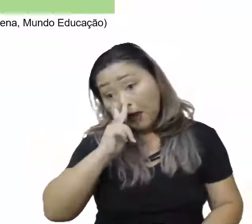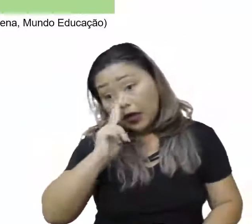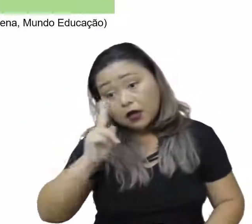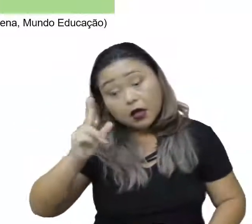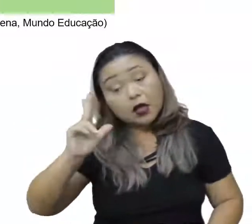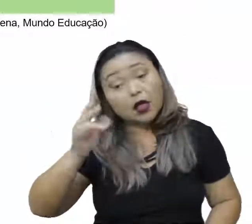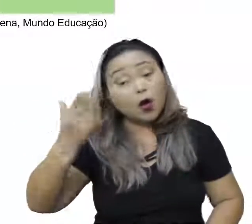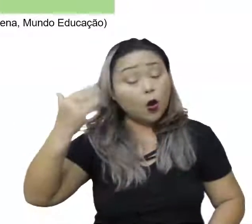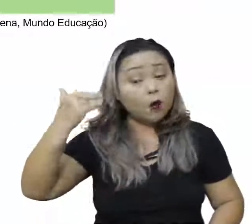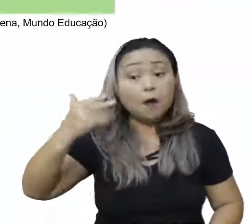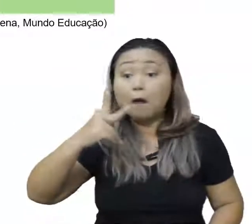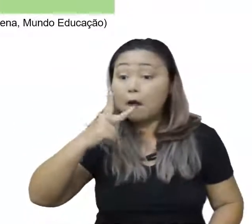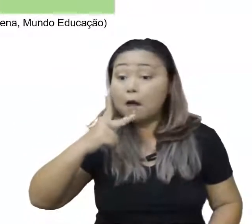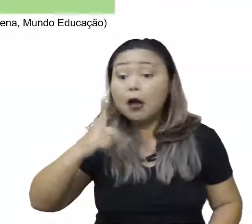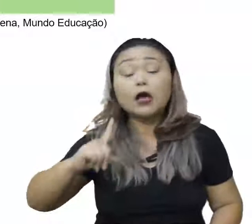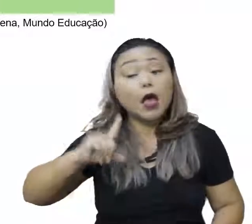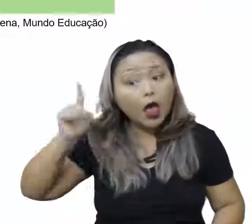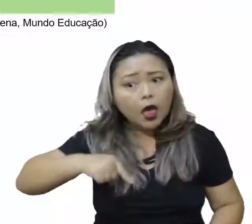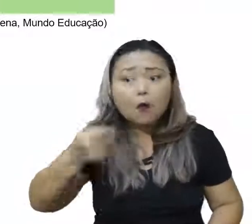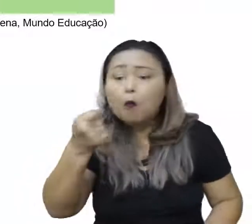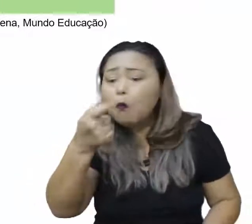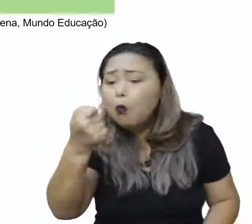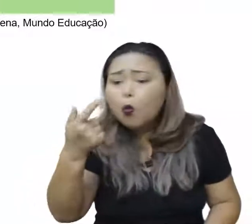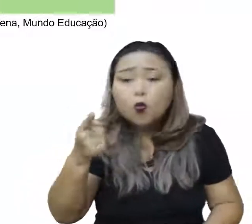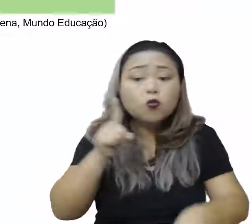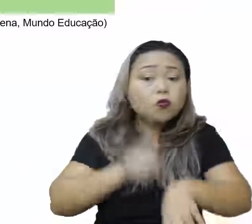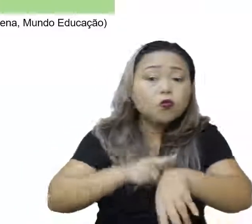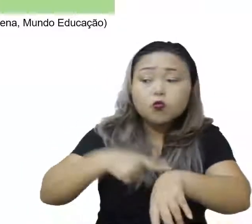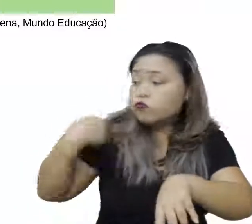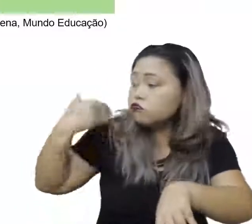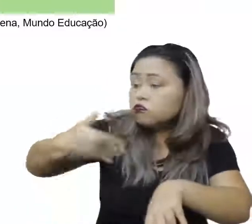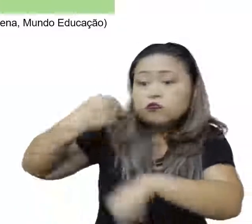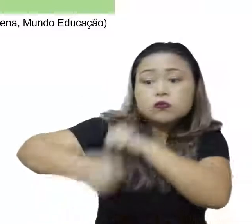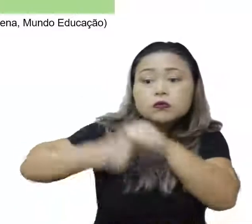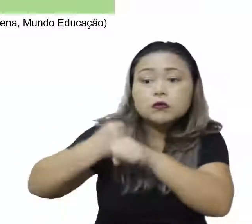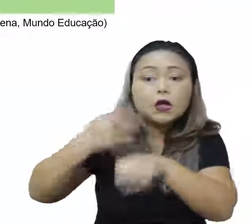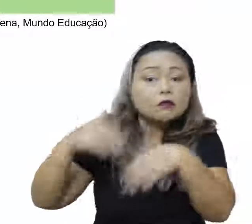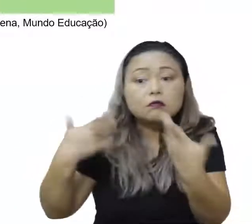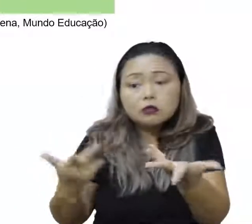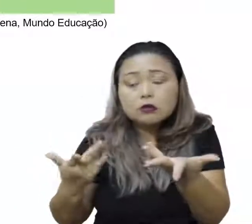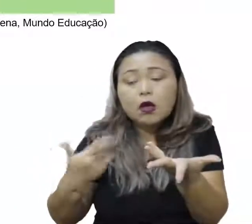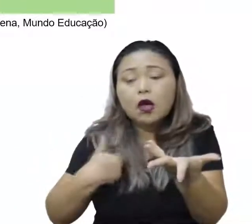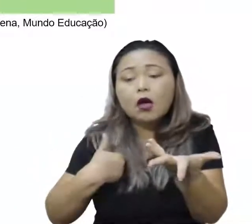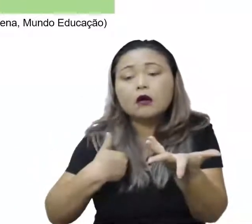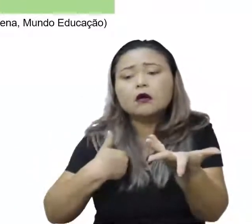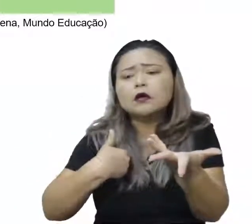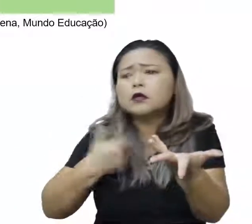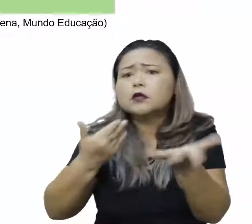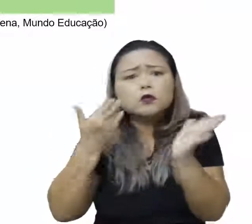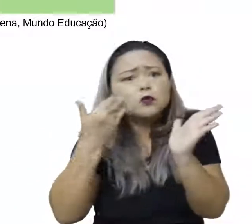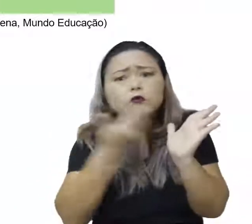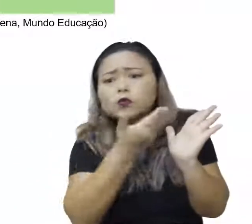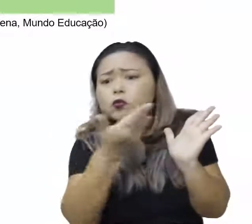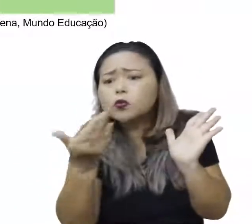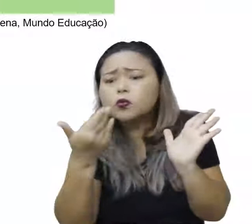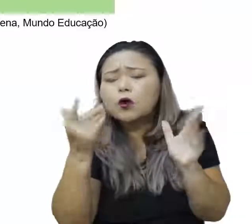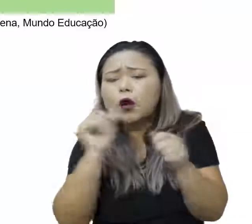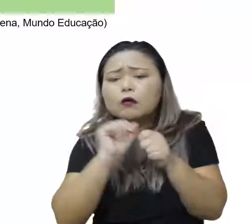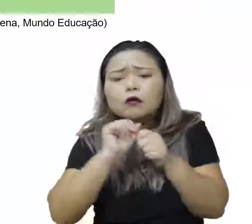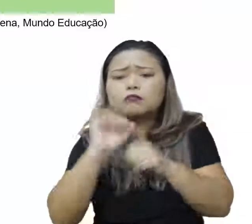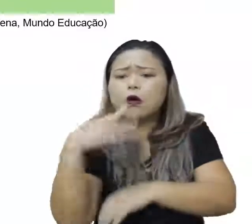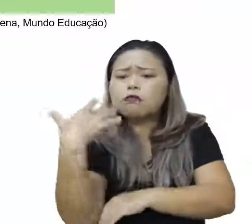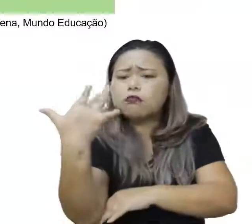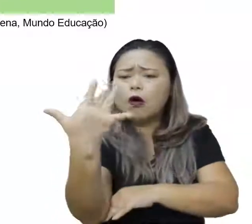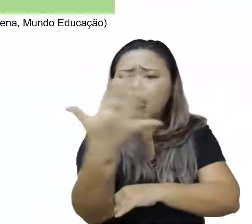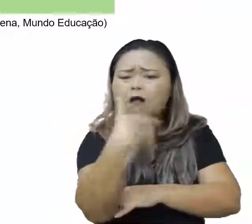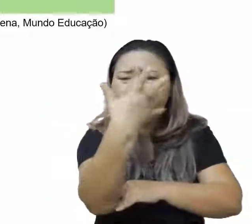pouquíssimo tempo diante de todas as investidas de destruição que